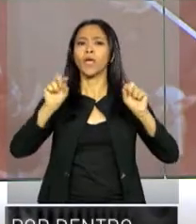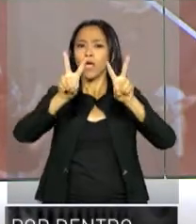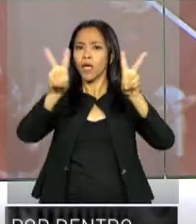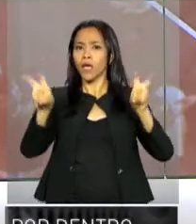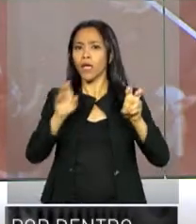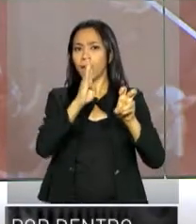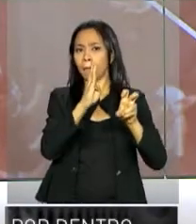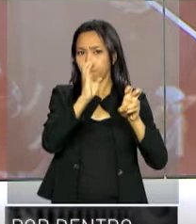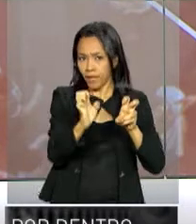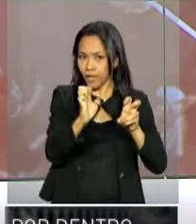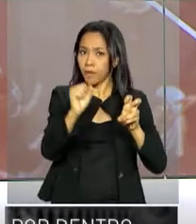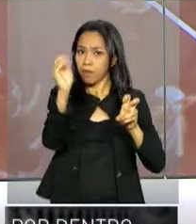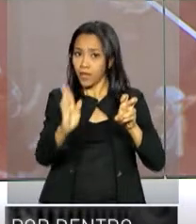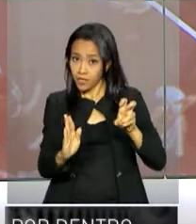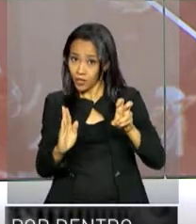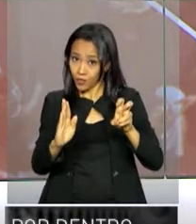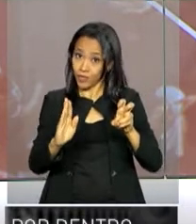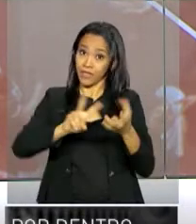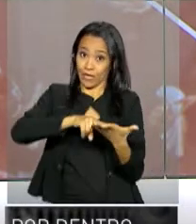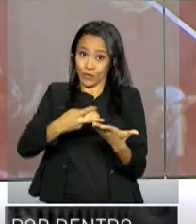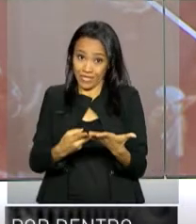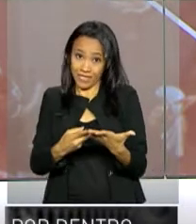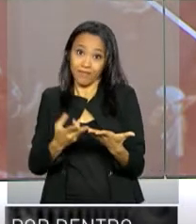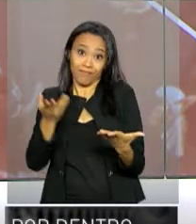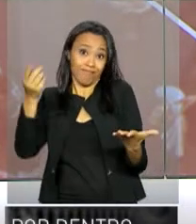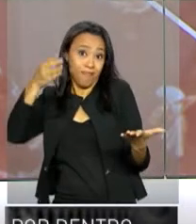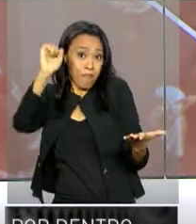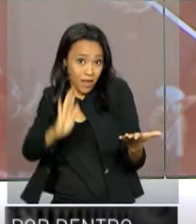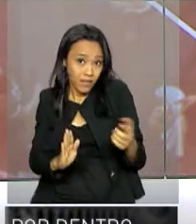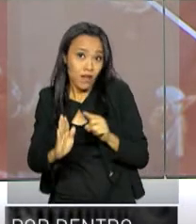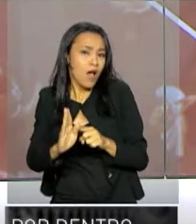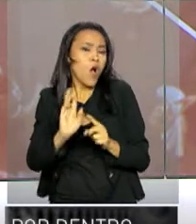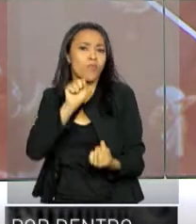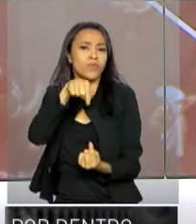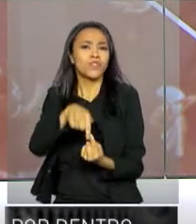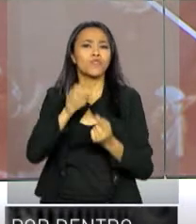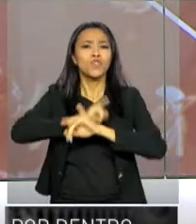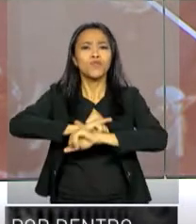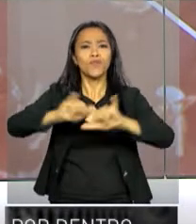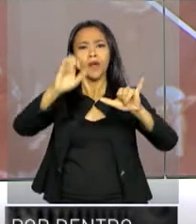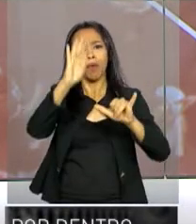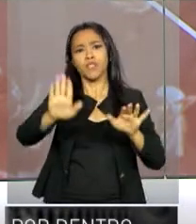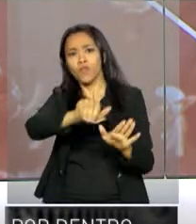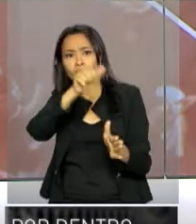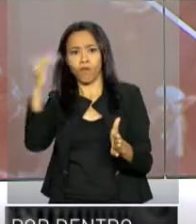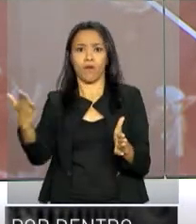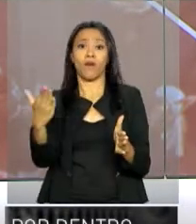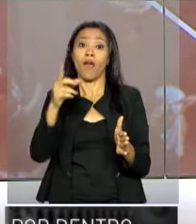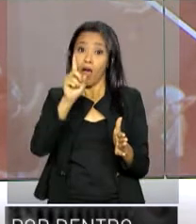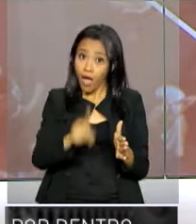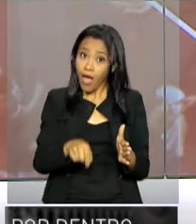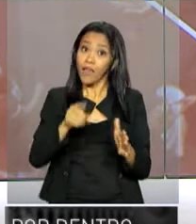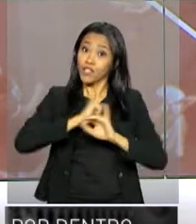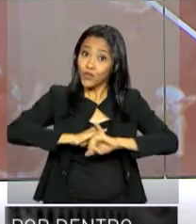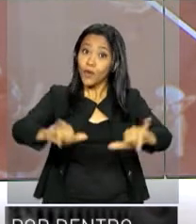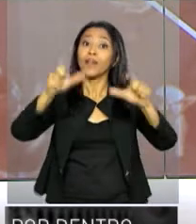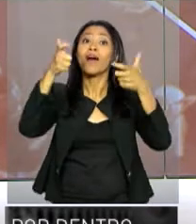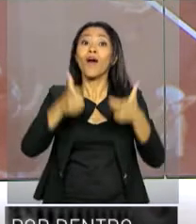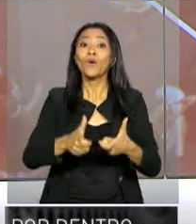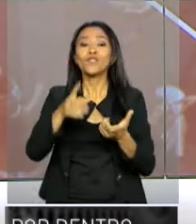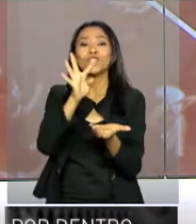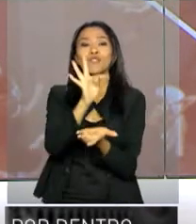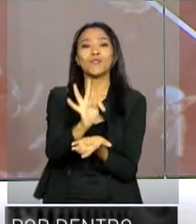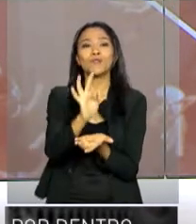em português seja brasil criada para promover a imagem do país lá fora será divulgada no texas estados unidos